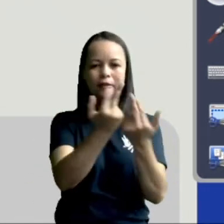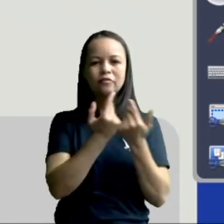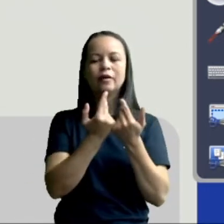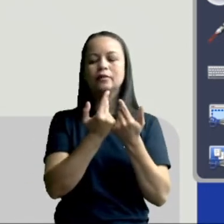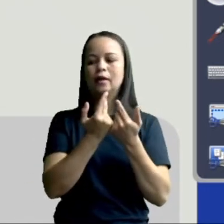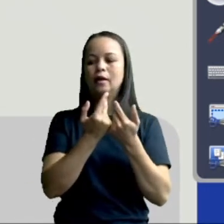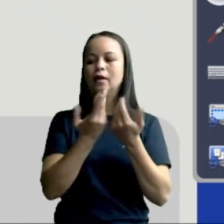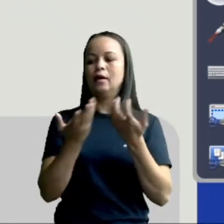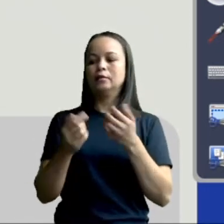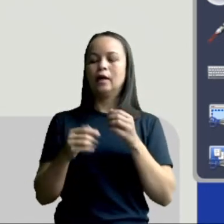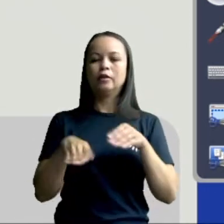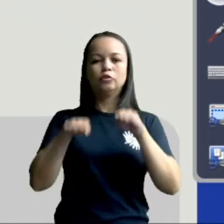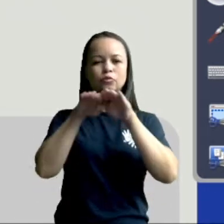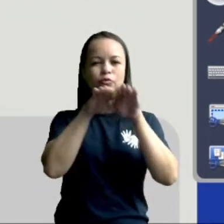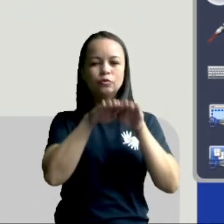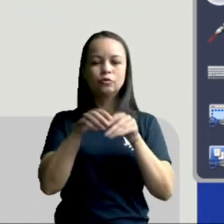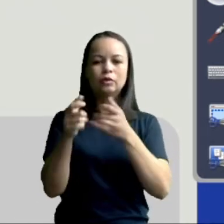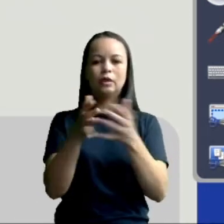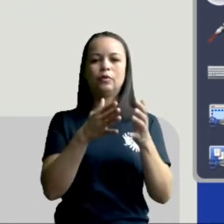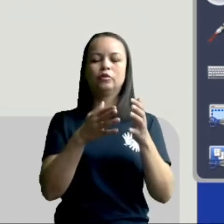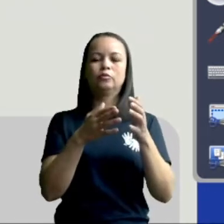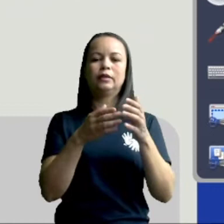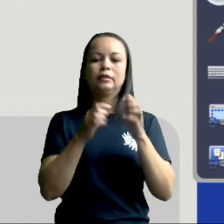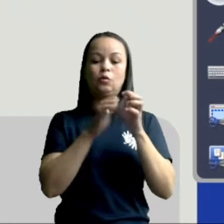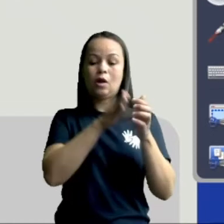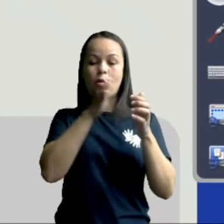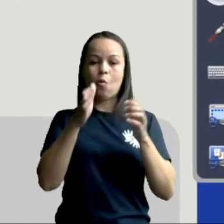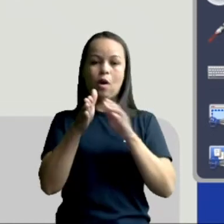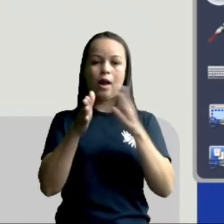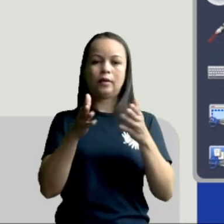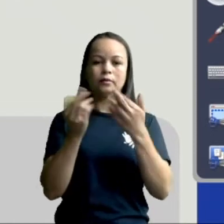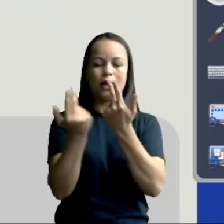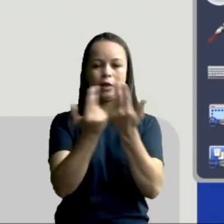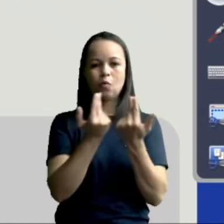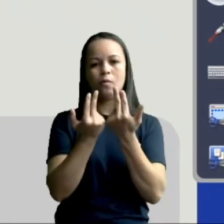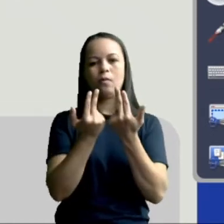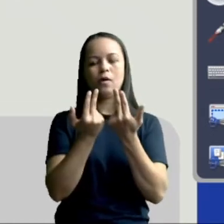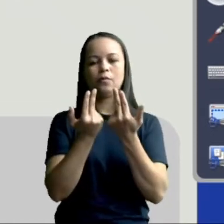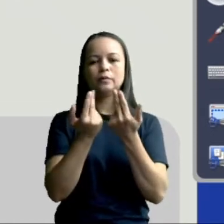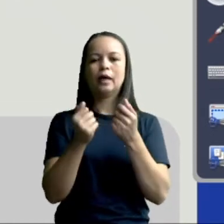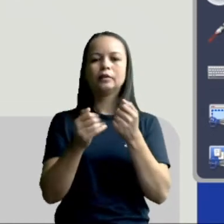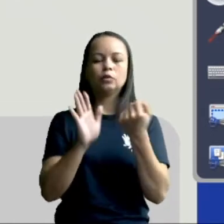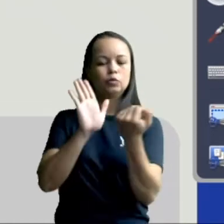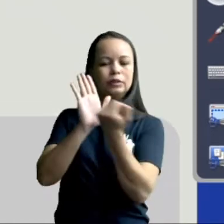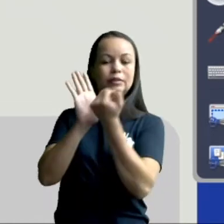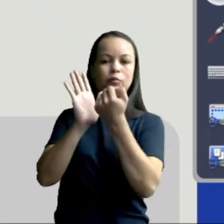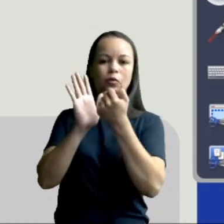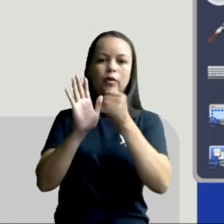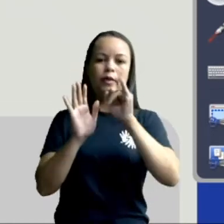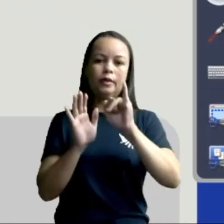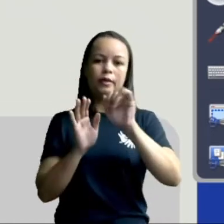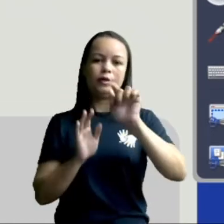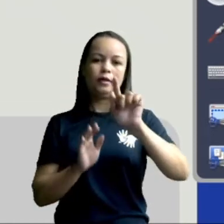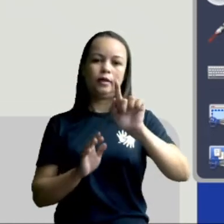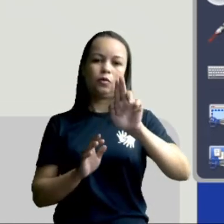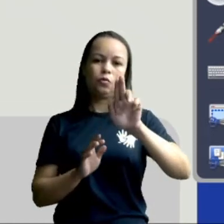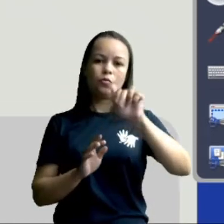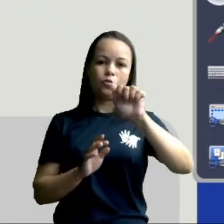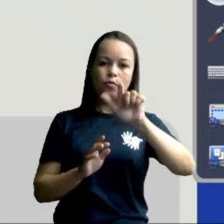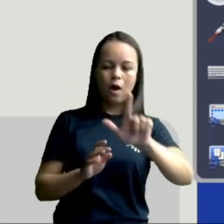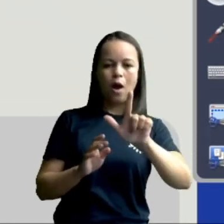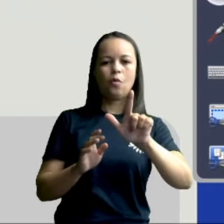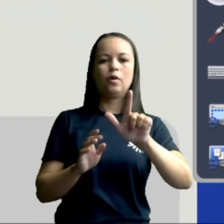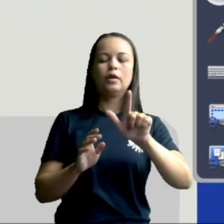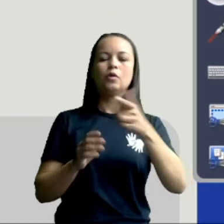Uma expressão em um dos lados da igualdade, né, do símbolo de igual, e outra expressão